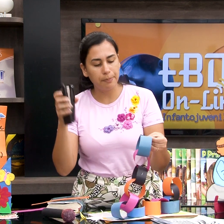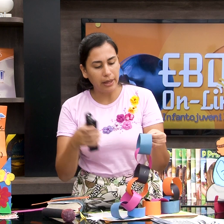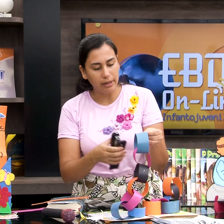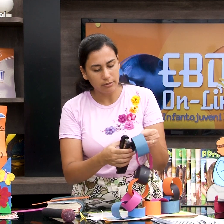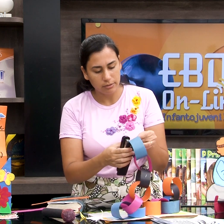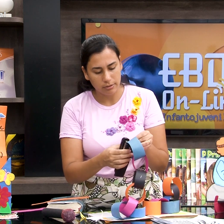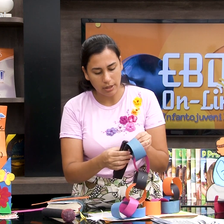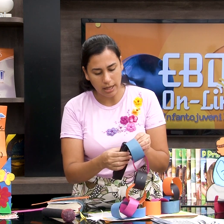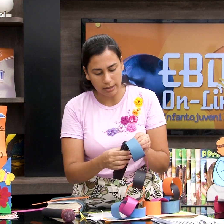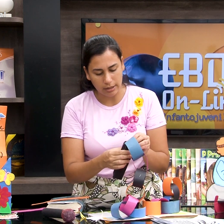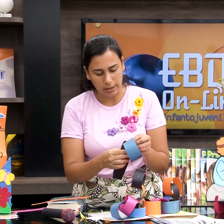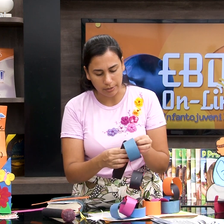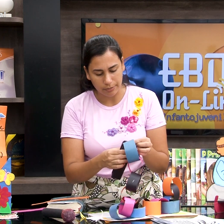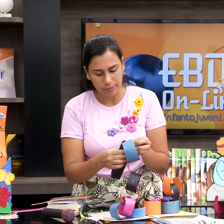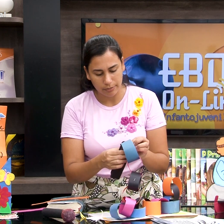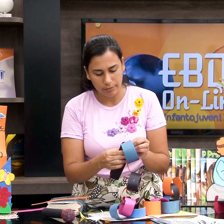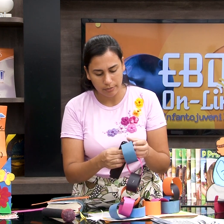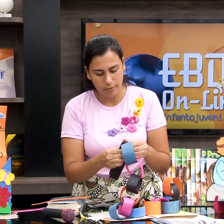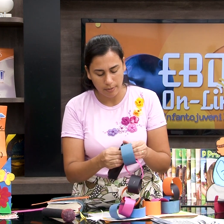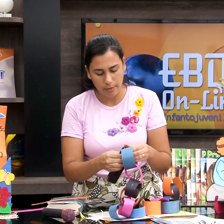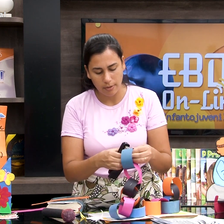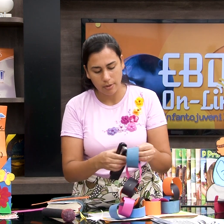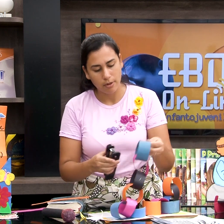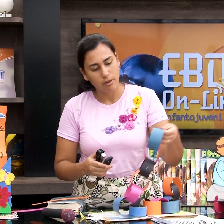aí, grampeia aqui.